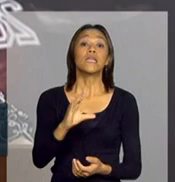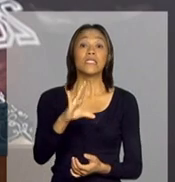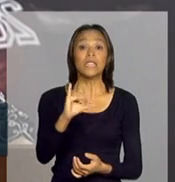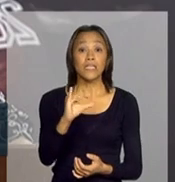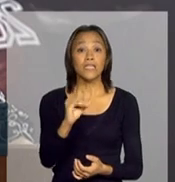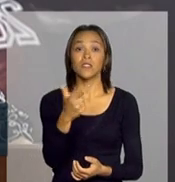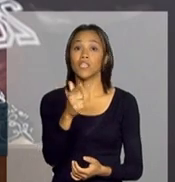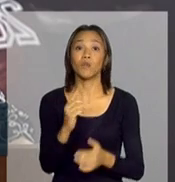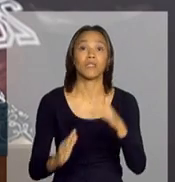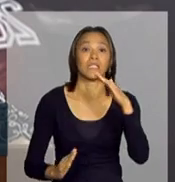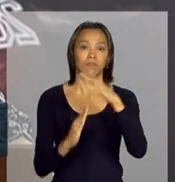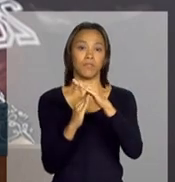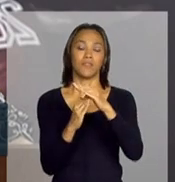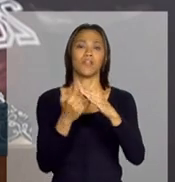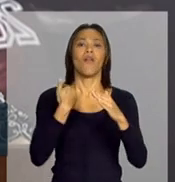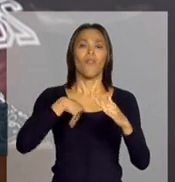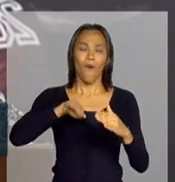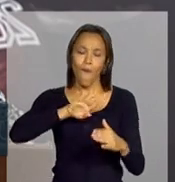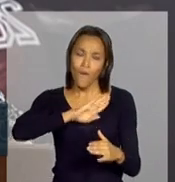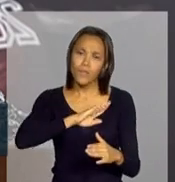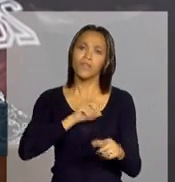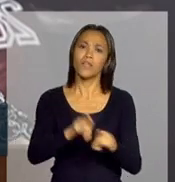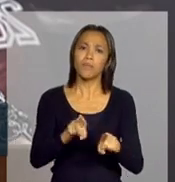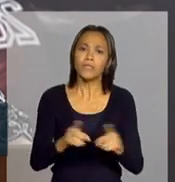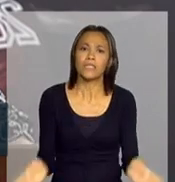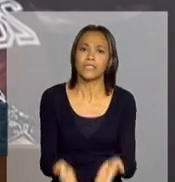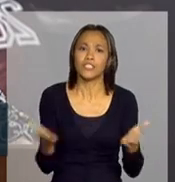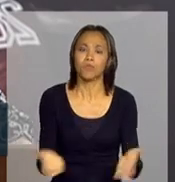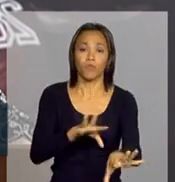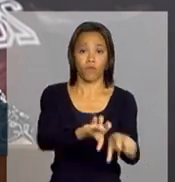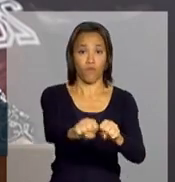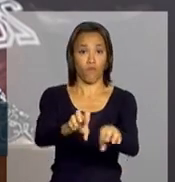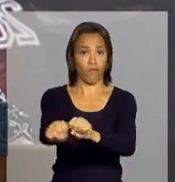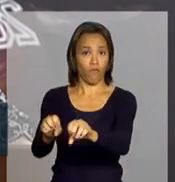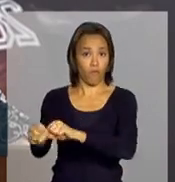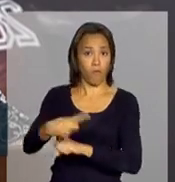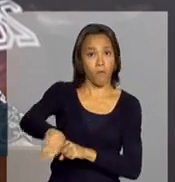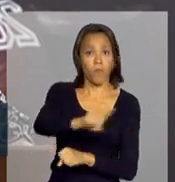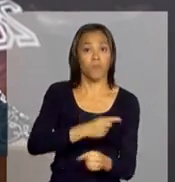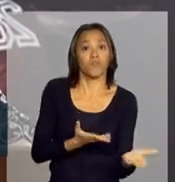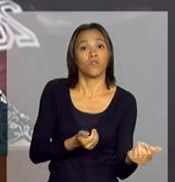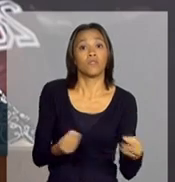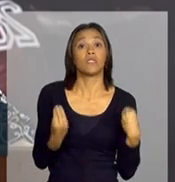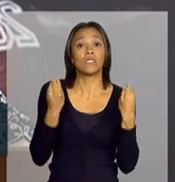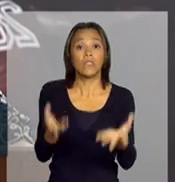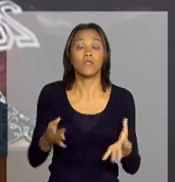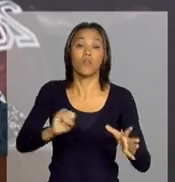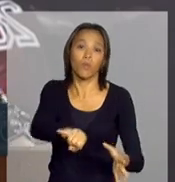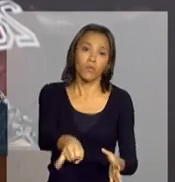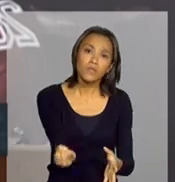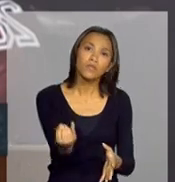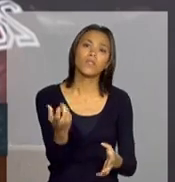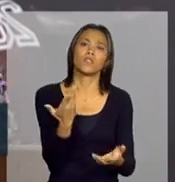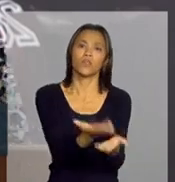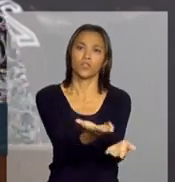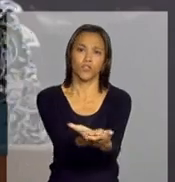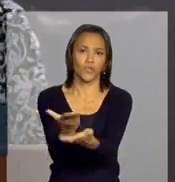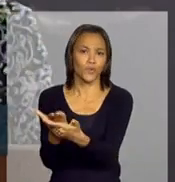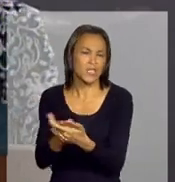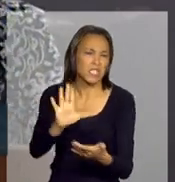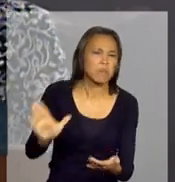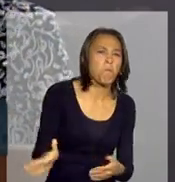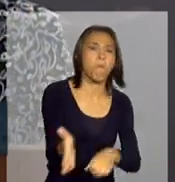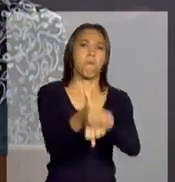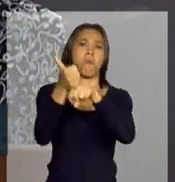Fronteira estamos estimulando a formação de nosso jovens dando-lhes a oportunidade de estudar nas